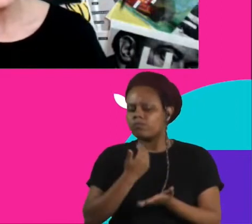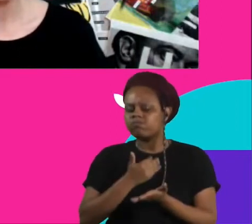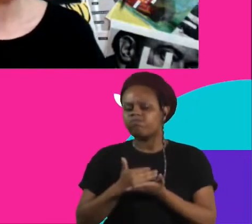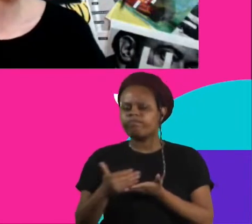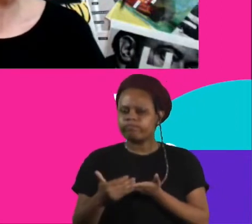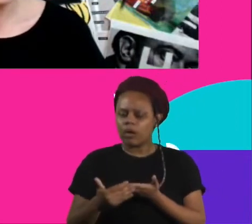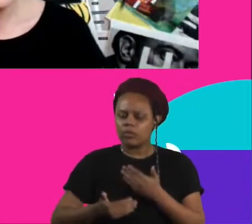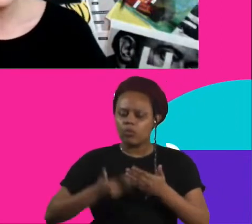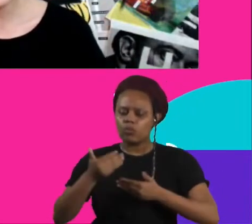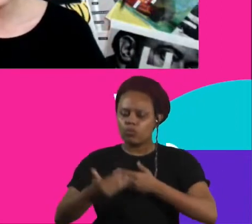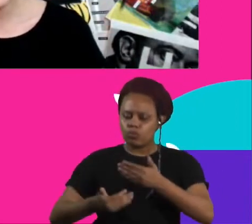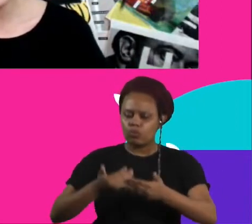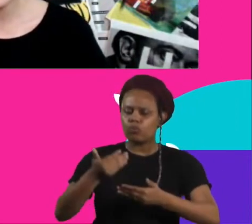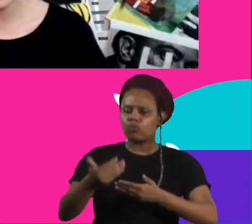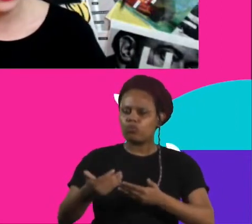começa